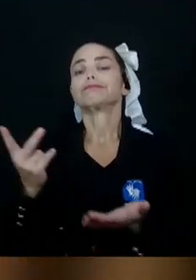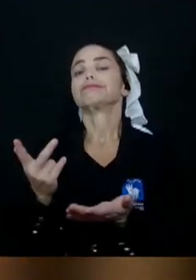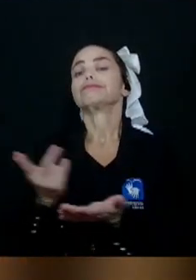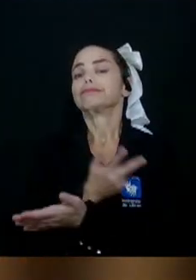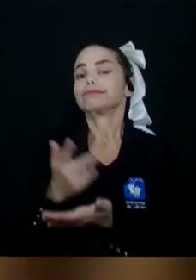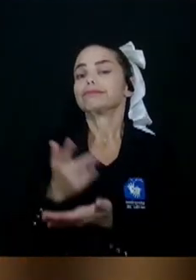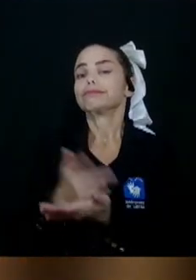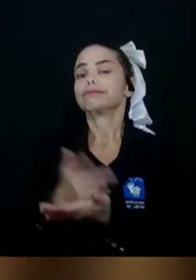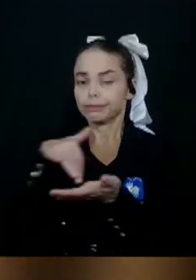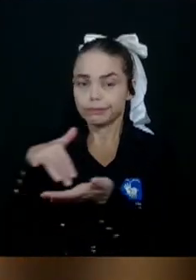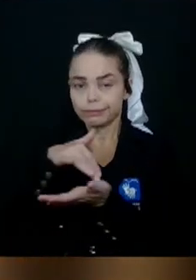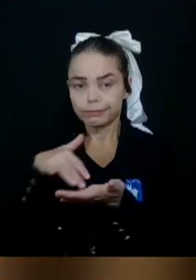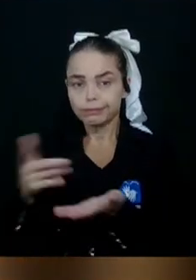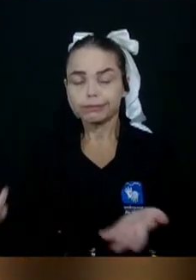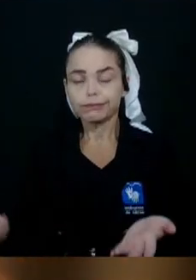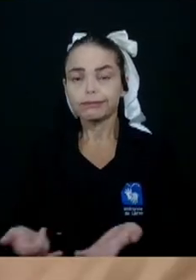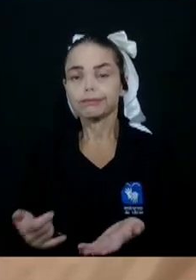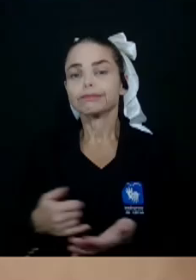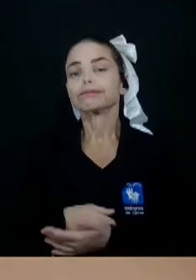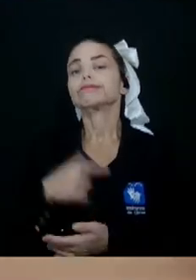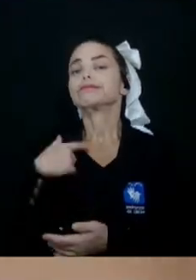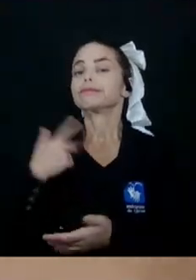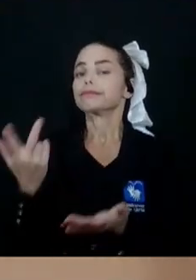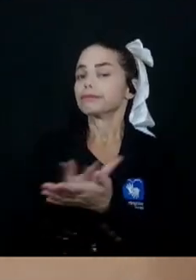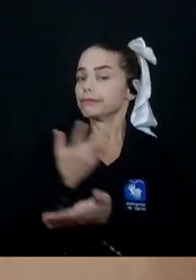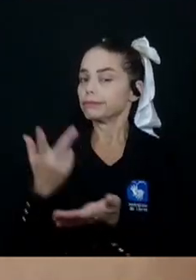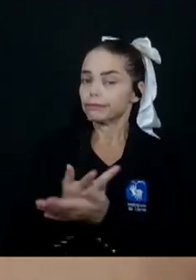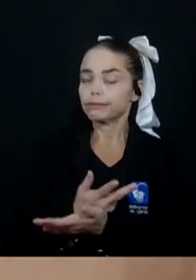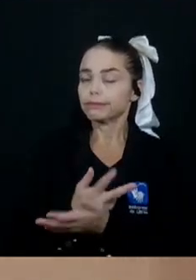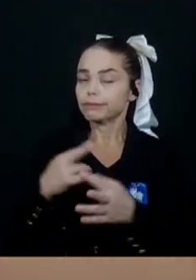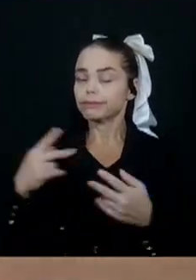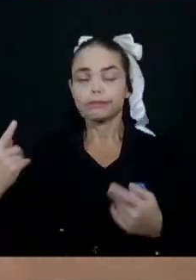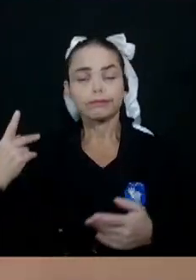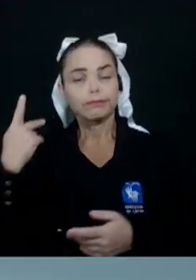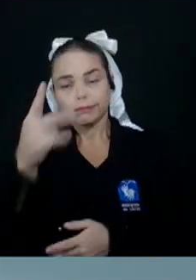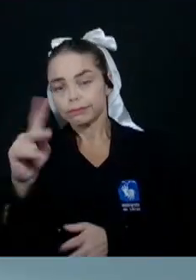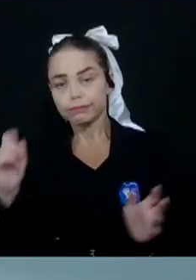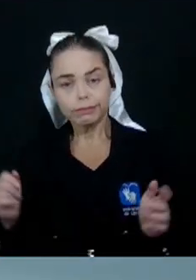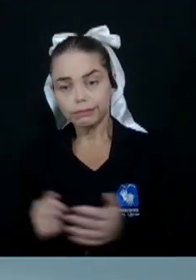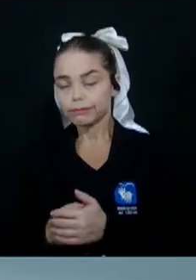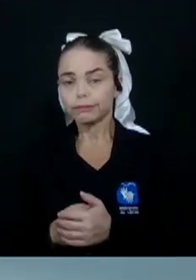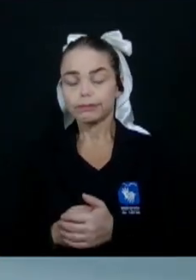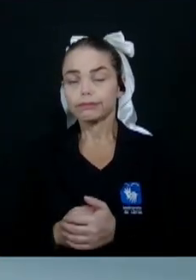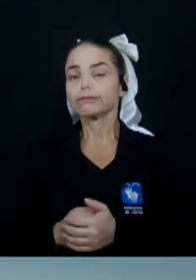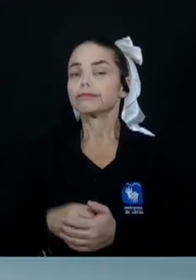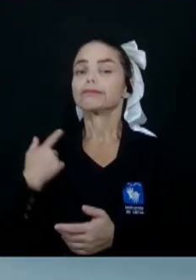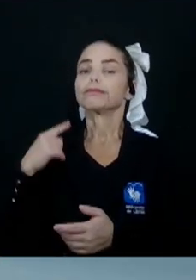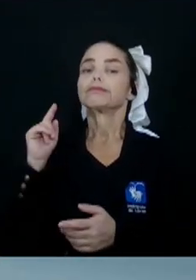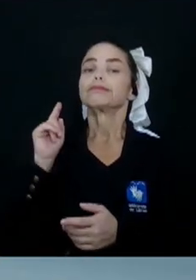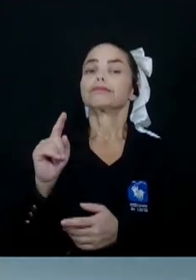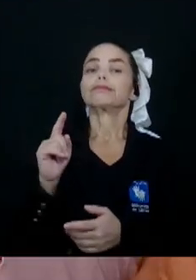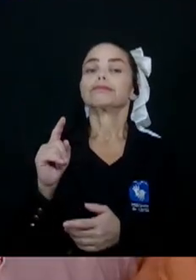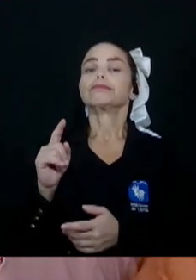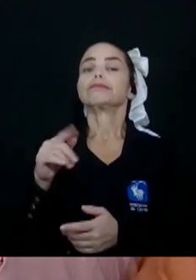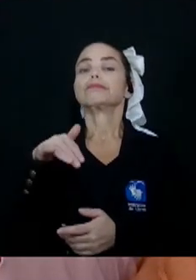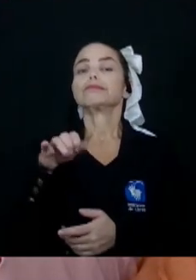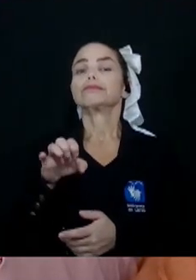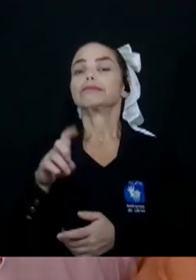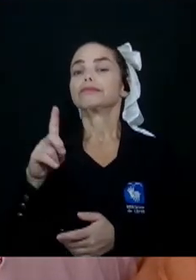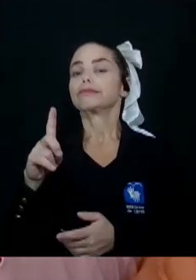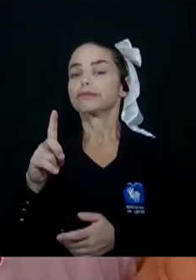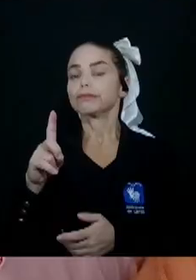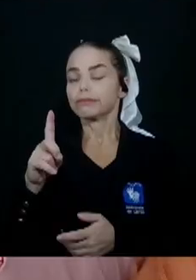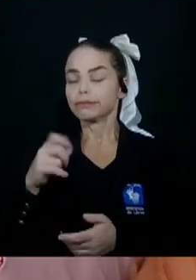falar que foi uma fraude, então foi um erro humano seu. Então aí não é contemplado. Esse MED, ele é só em